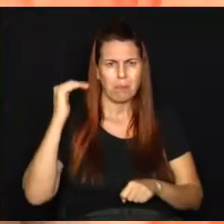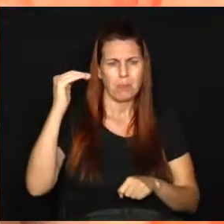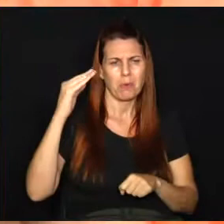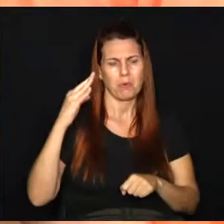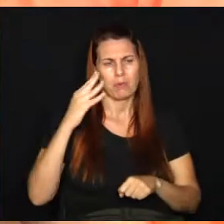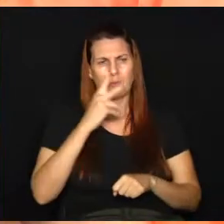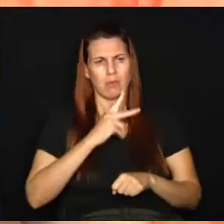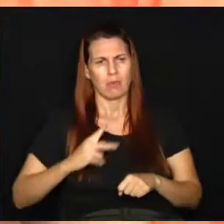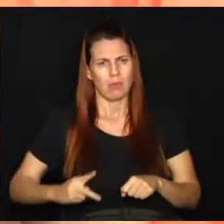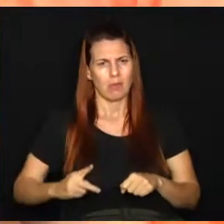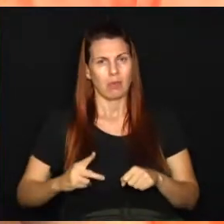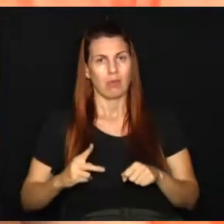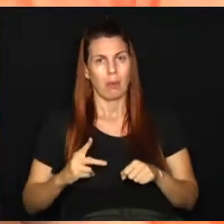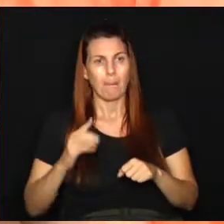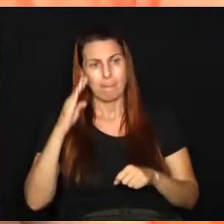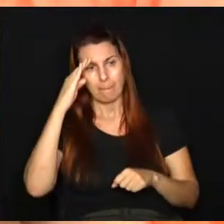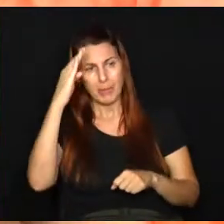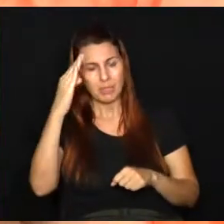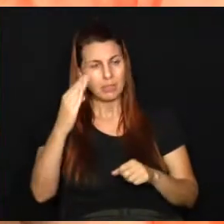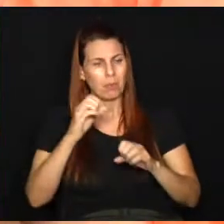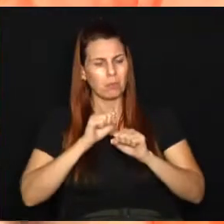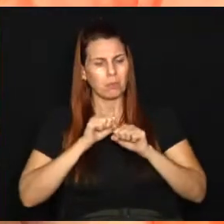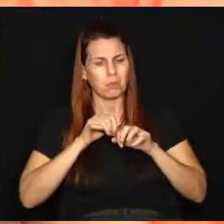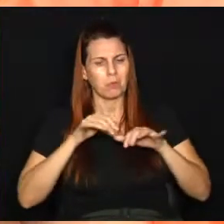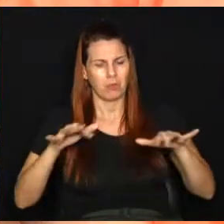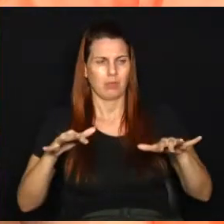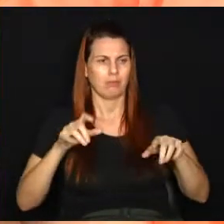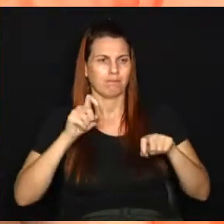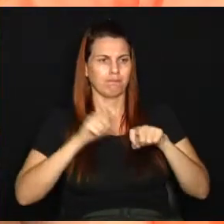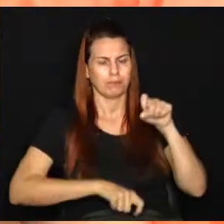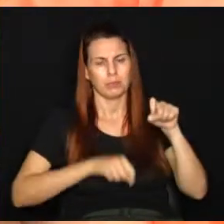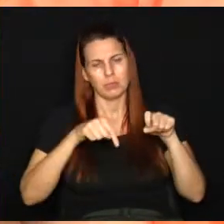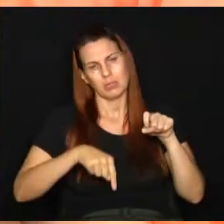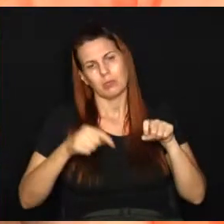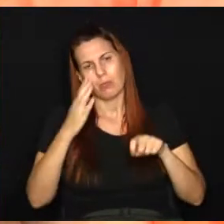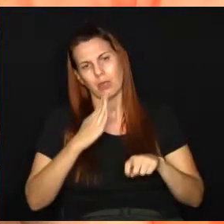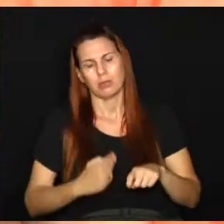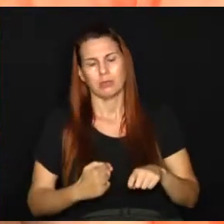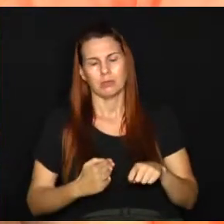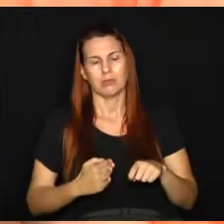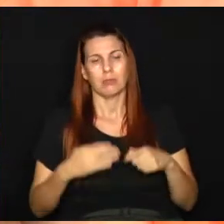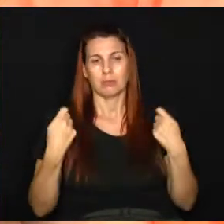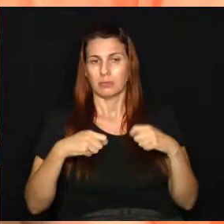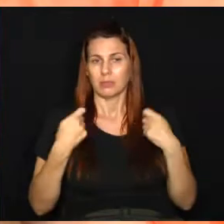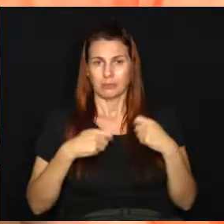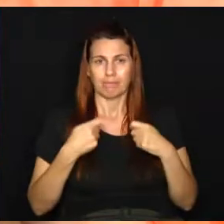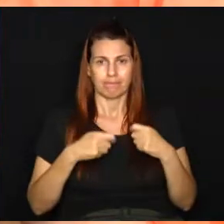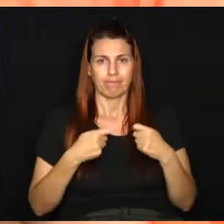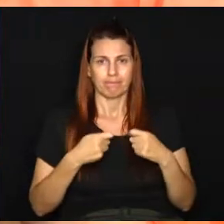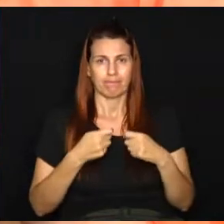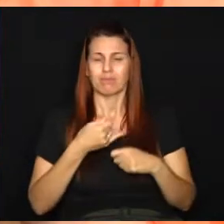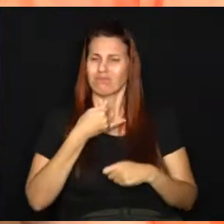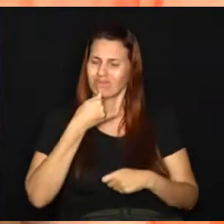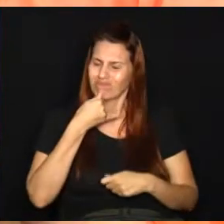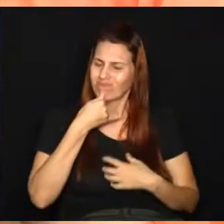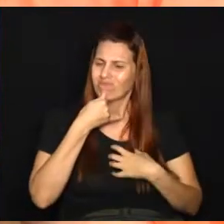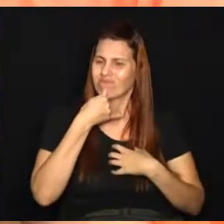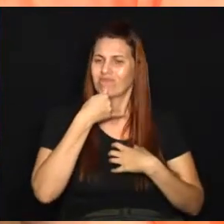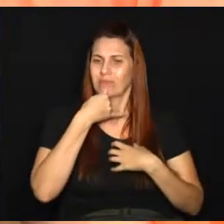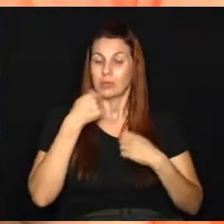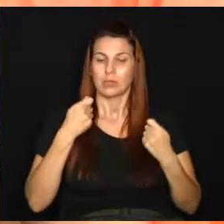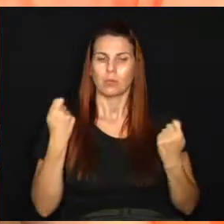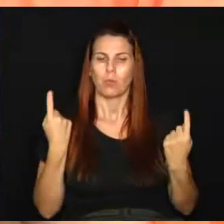principal difundidor da cultura do estupro no Brasil. Isso é uma coisa que a gente precisa, mais que lamentar, a gente precisa